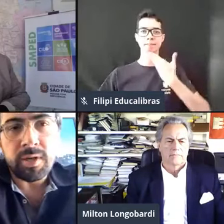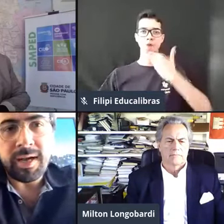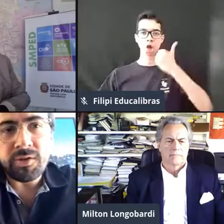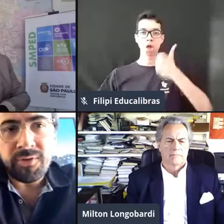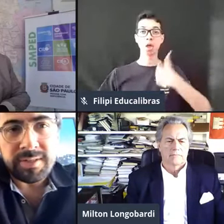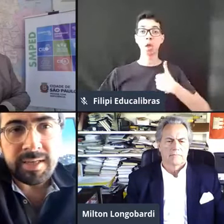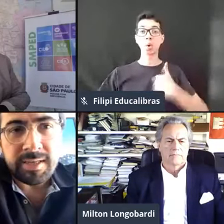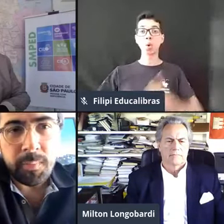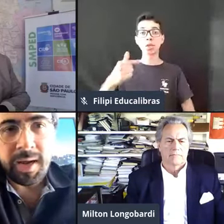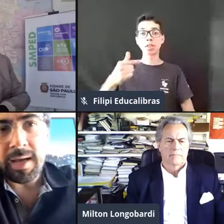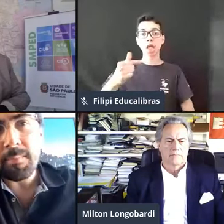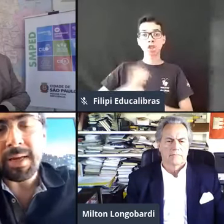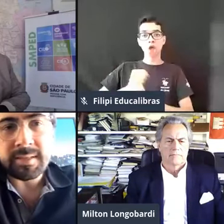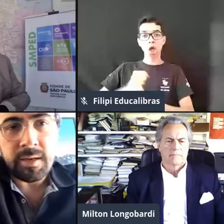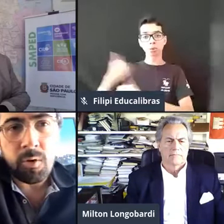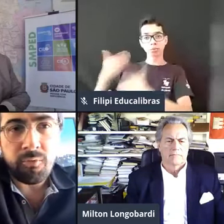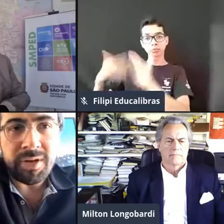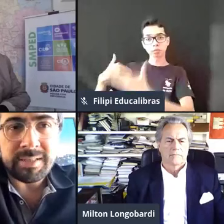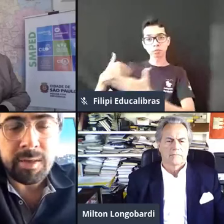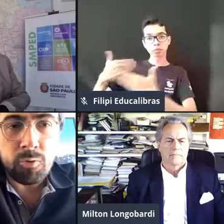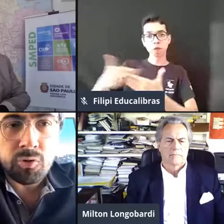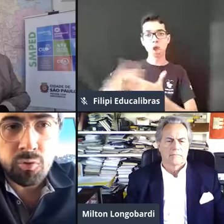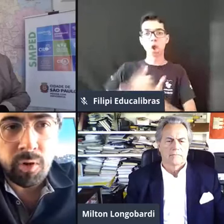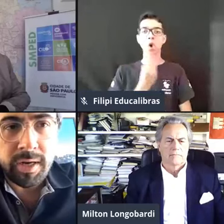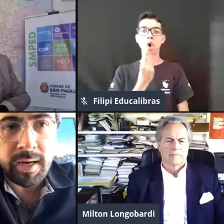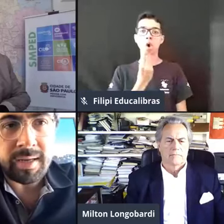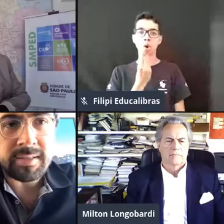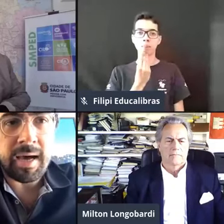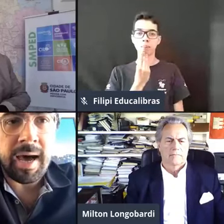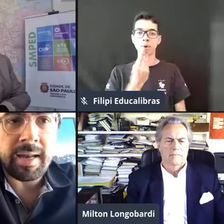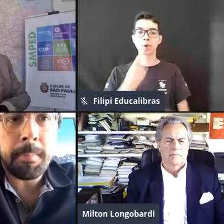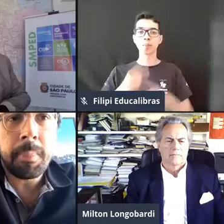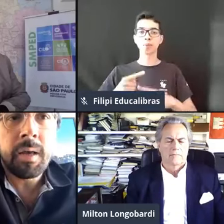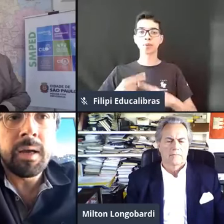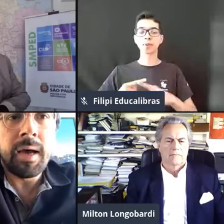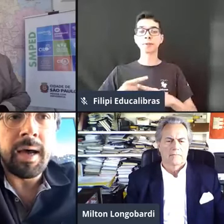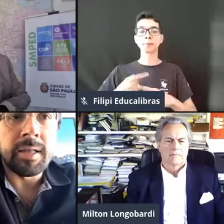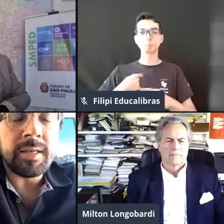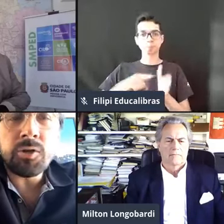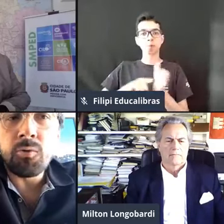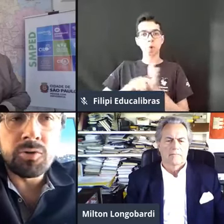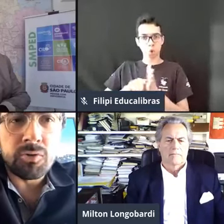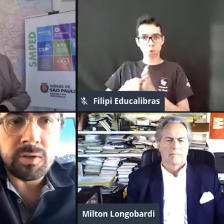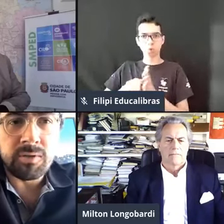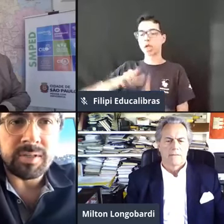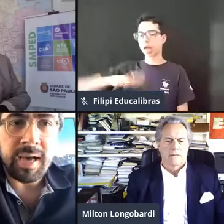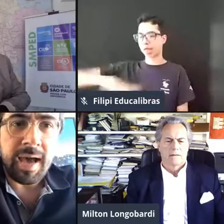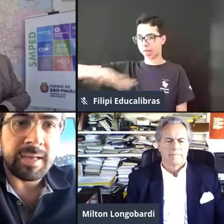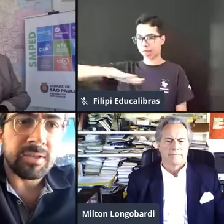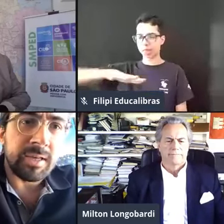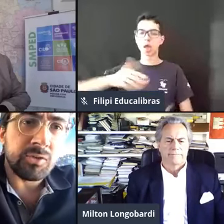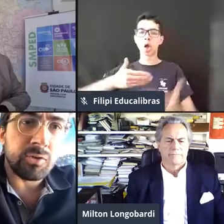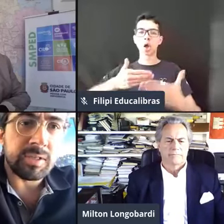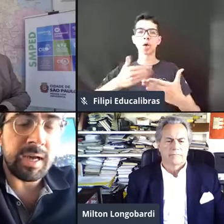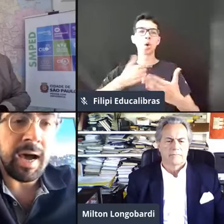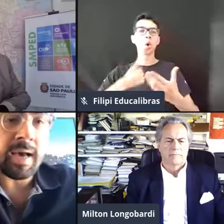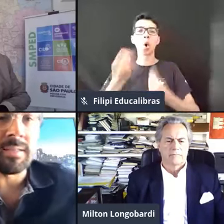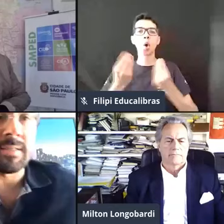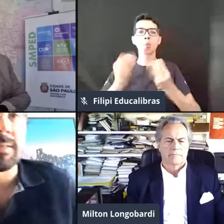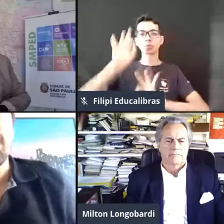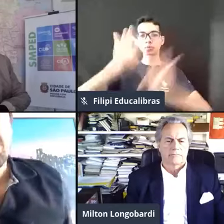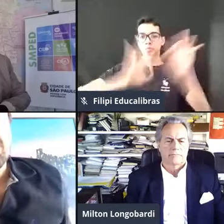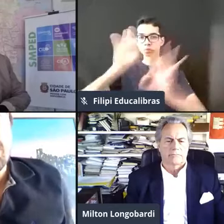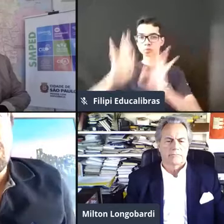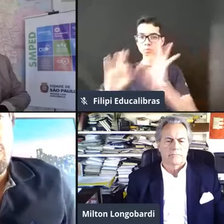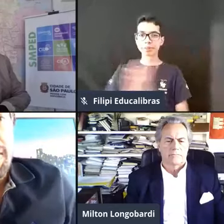a oportunidade de fazer isso para a empresa, oferecer consultoria nessa área, desde construção de sites, redes